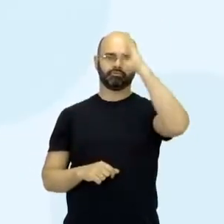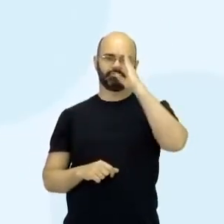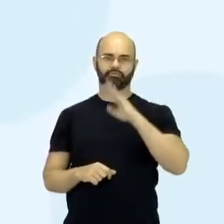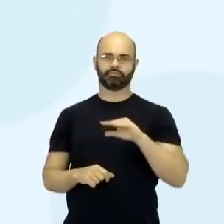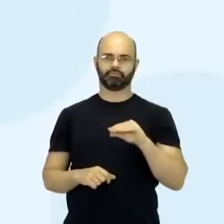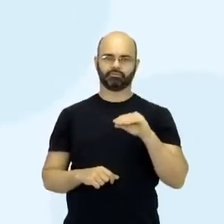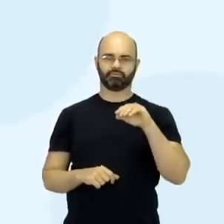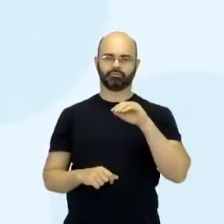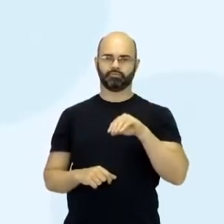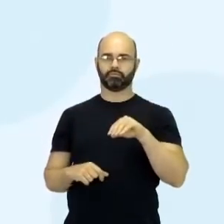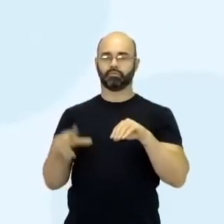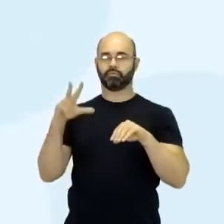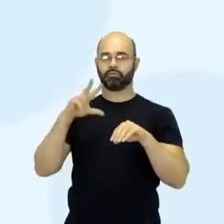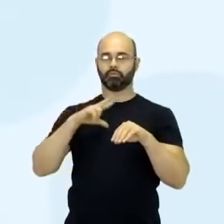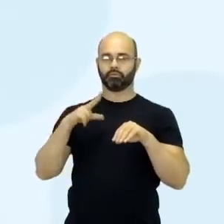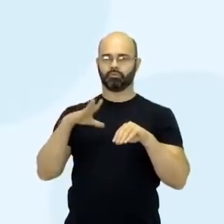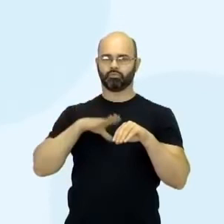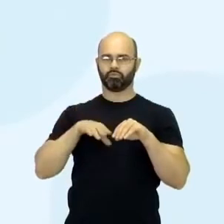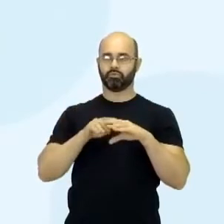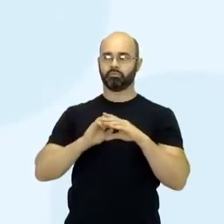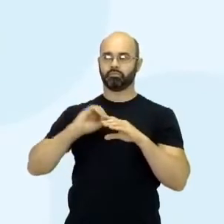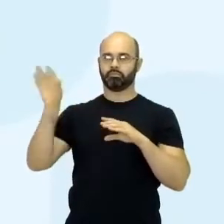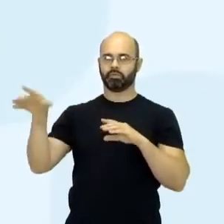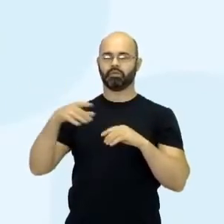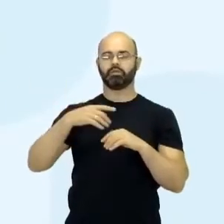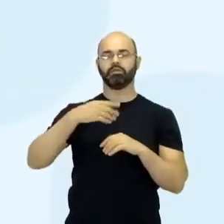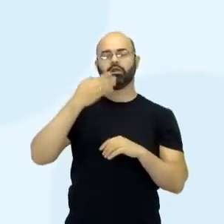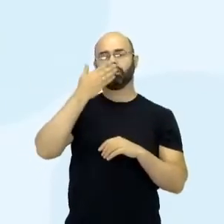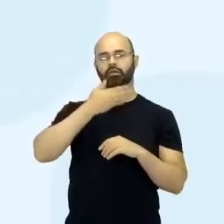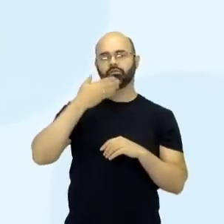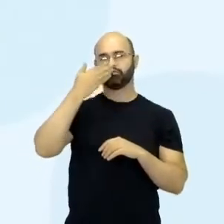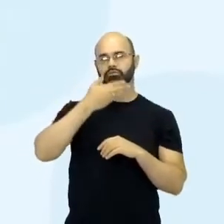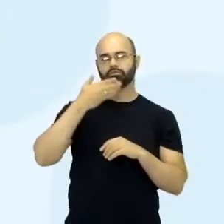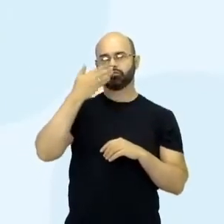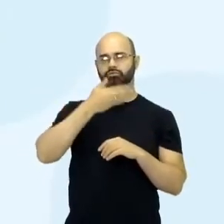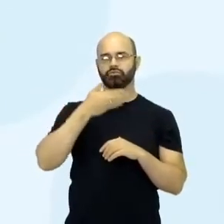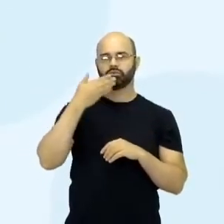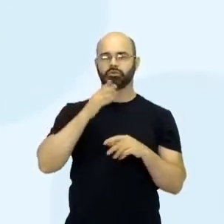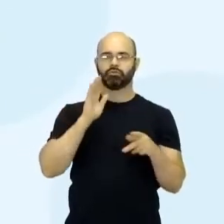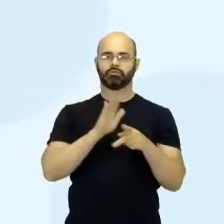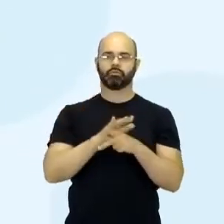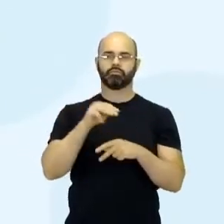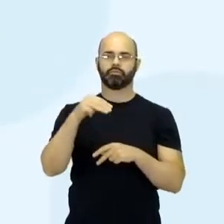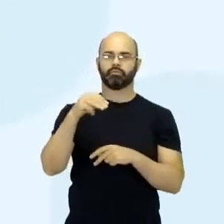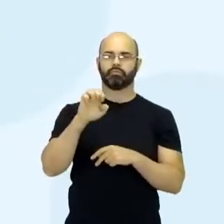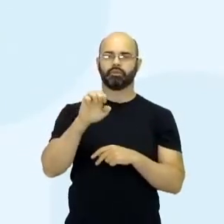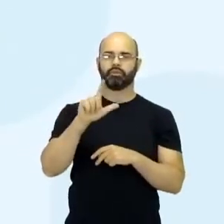para Portugal açúcar, derivados do melaço.